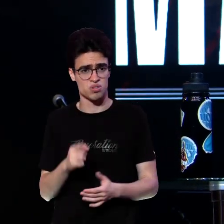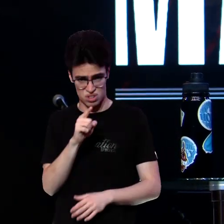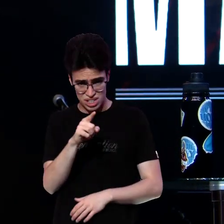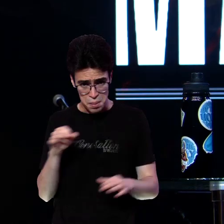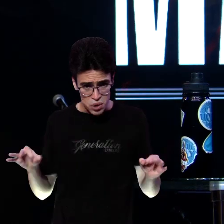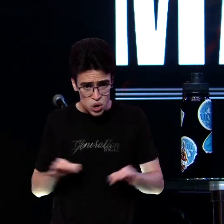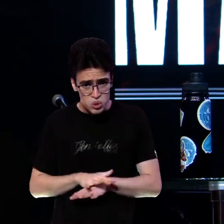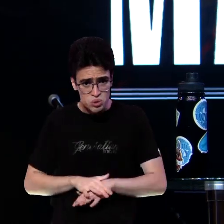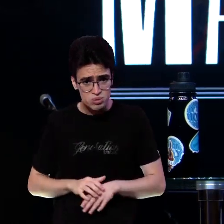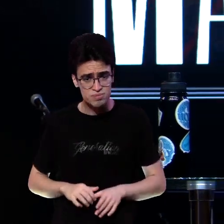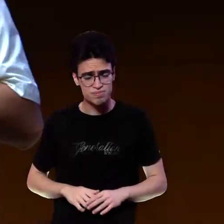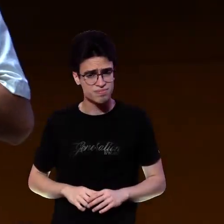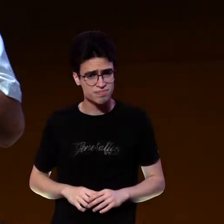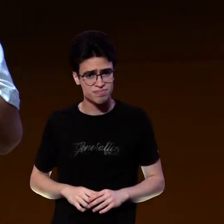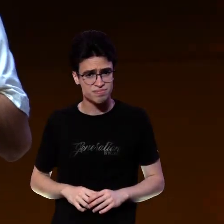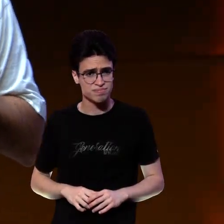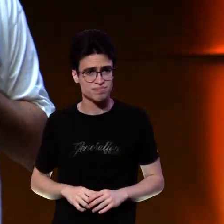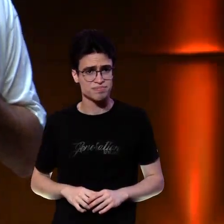pronto?